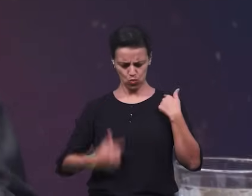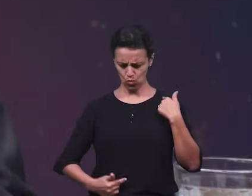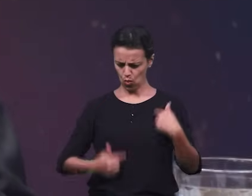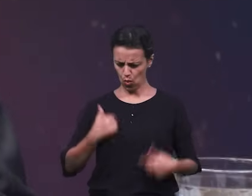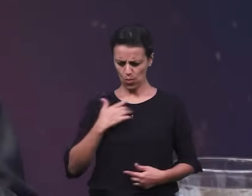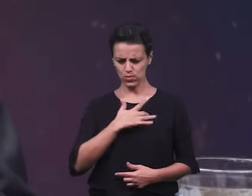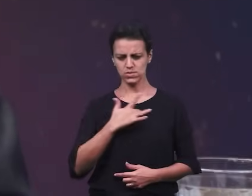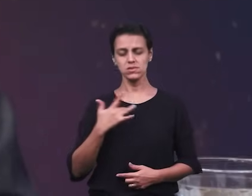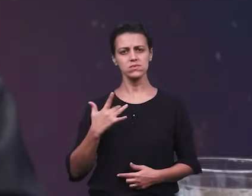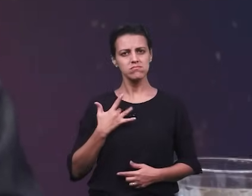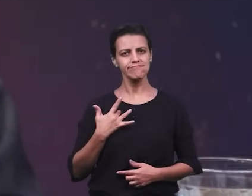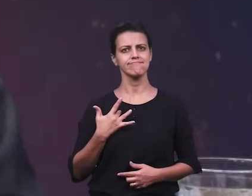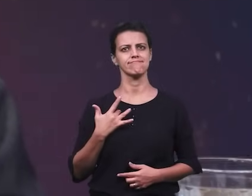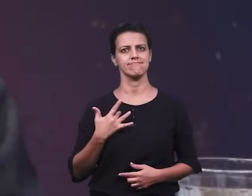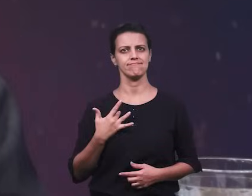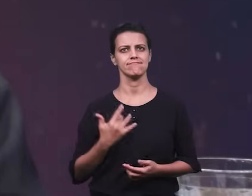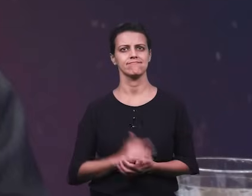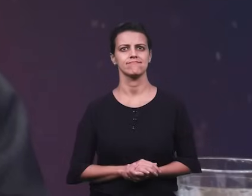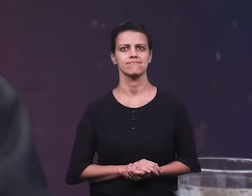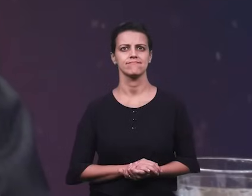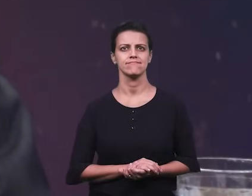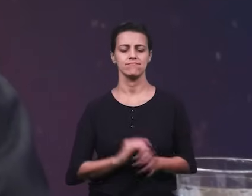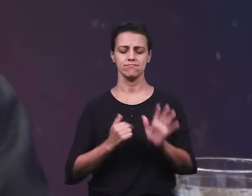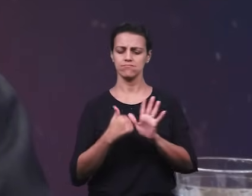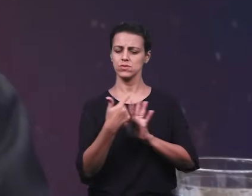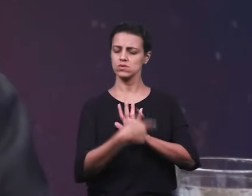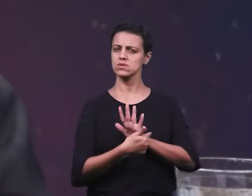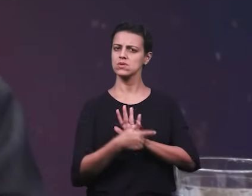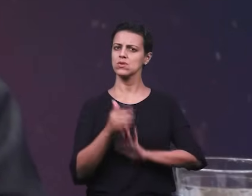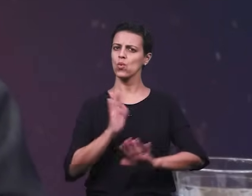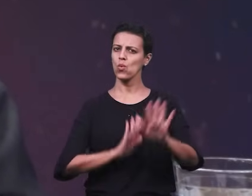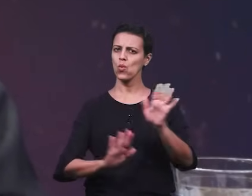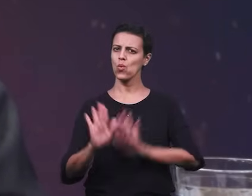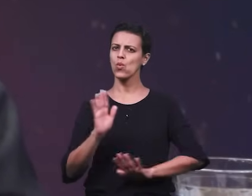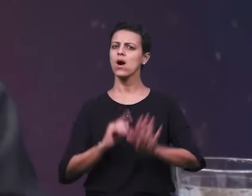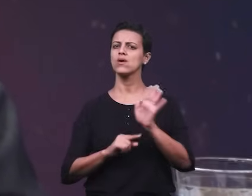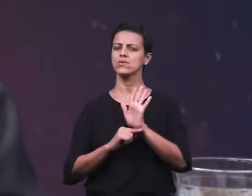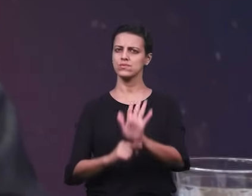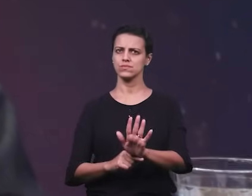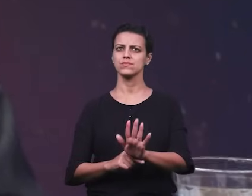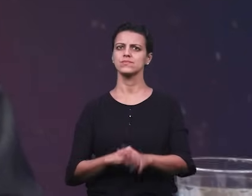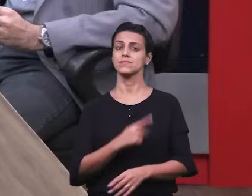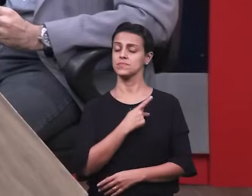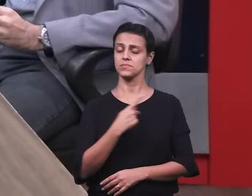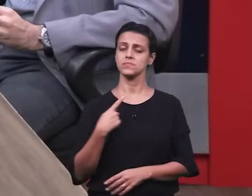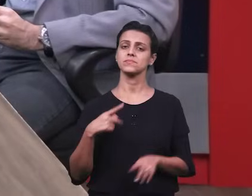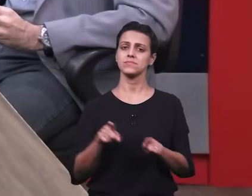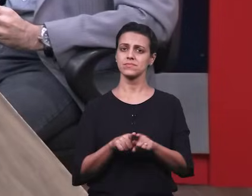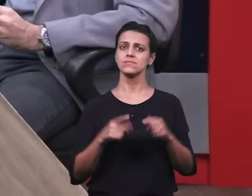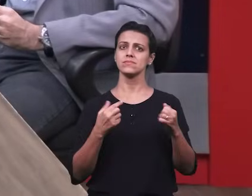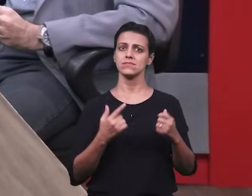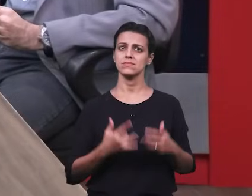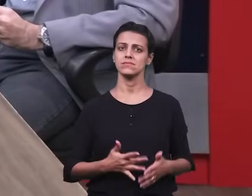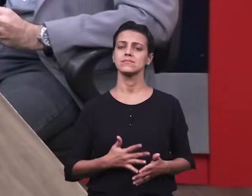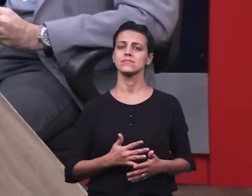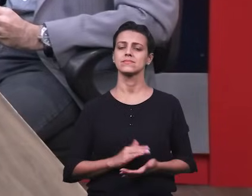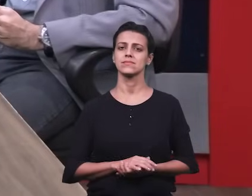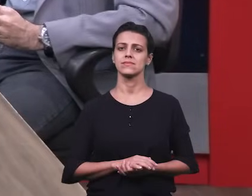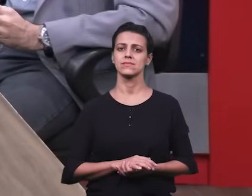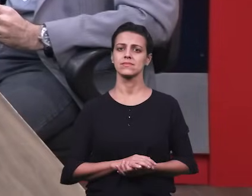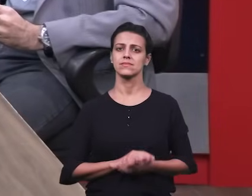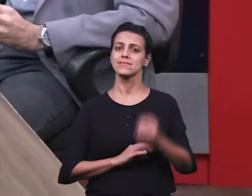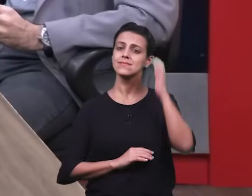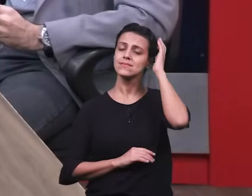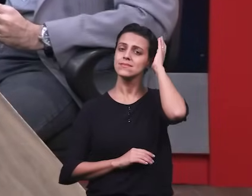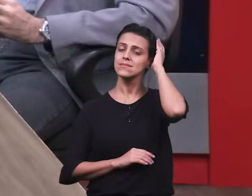sempre guardados por esses órgãos dos sentidos. O pastor Tiago vai também fazer uma interação aqui. Você vê que